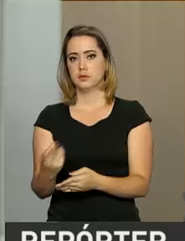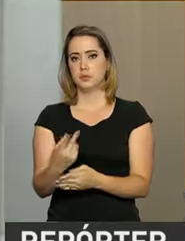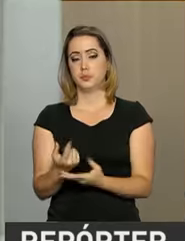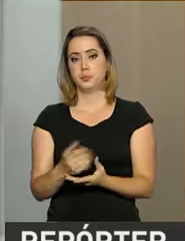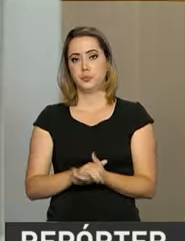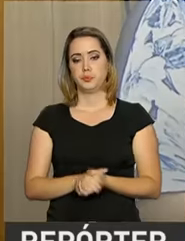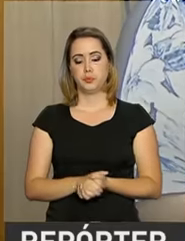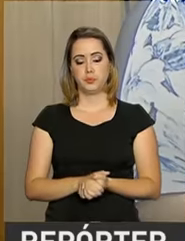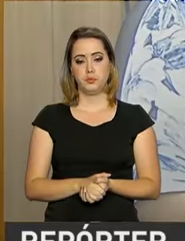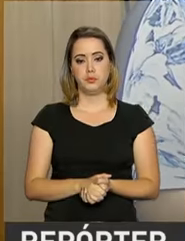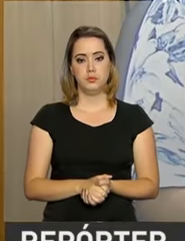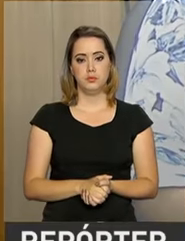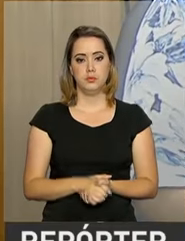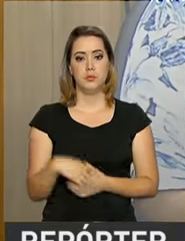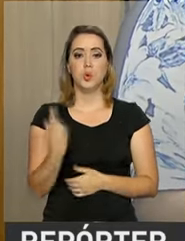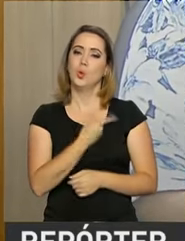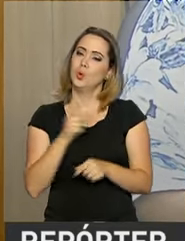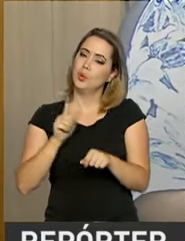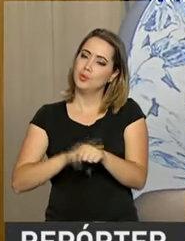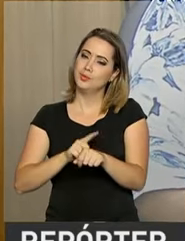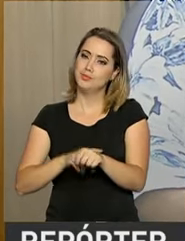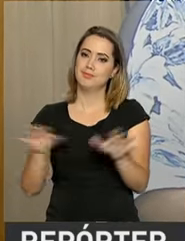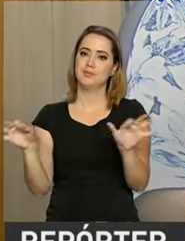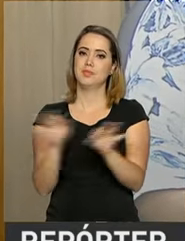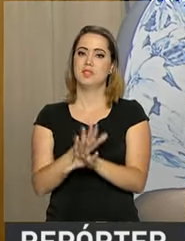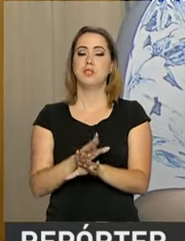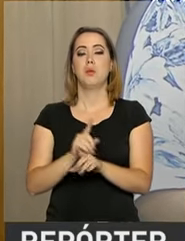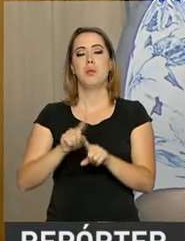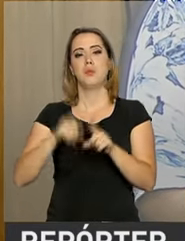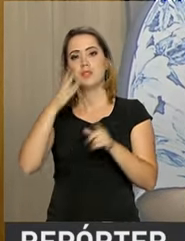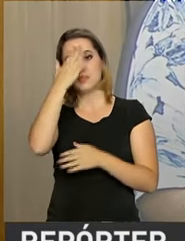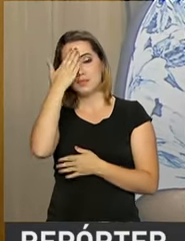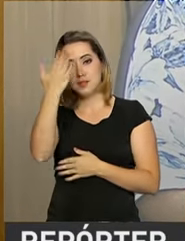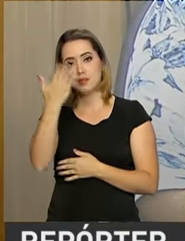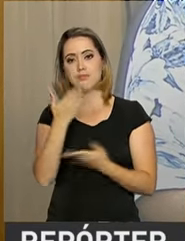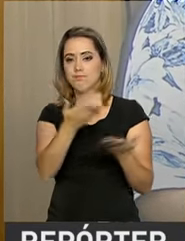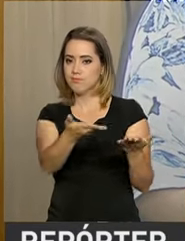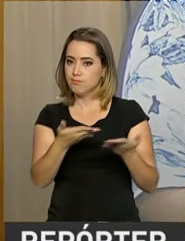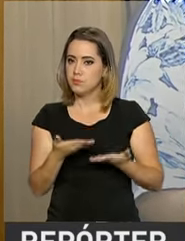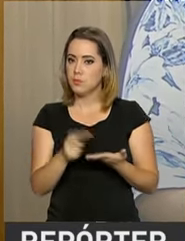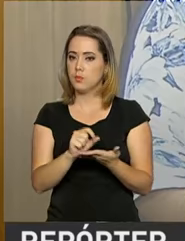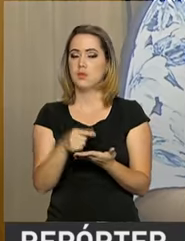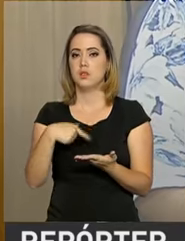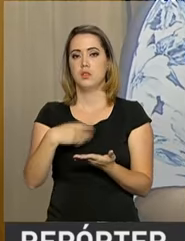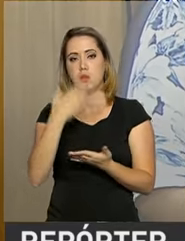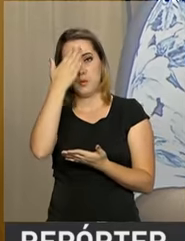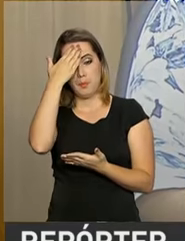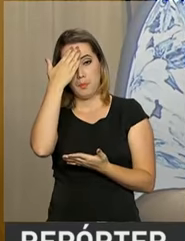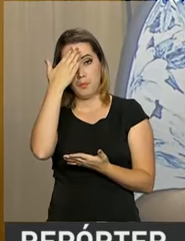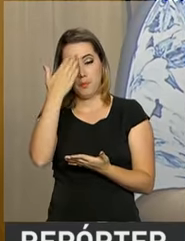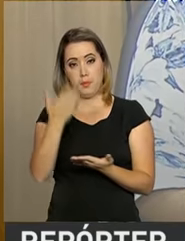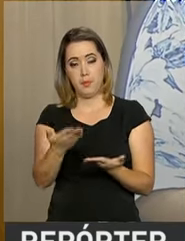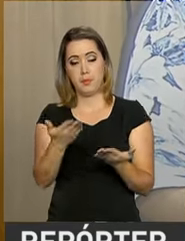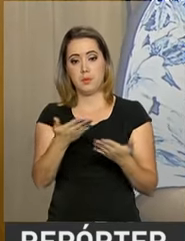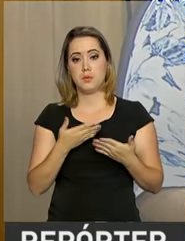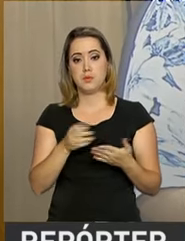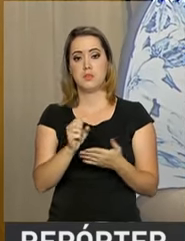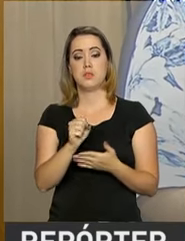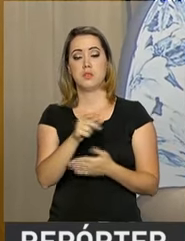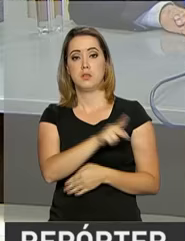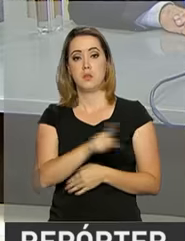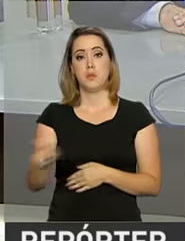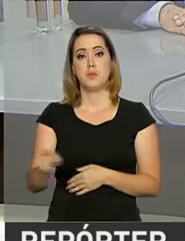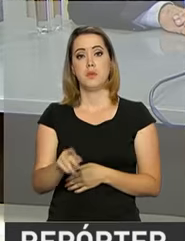renda Infelizmente o nosso tempo acabou Presidente mas agradecemos a sua presença a presença do presidente do sebrai